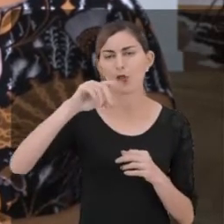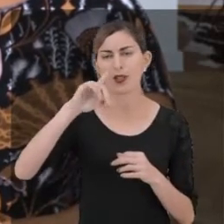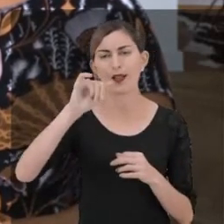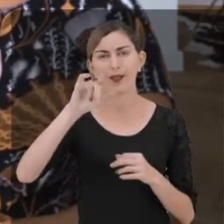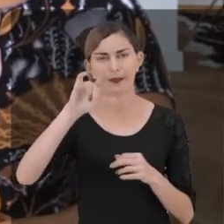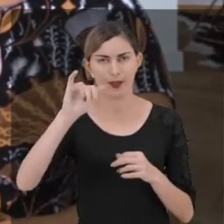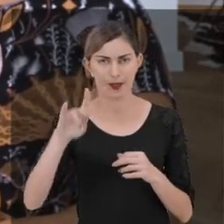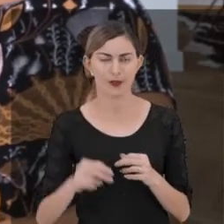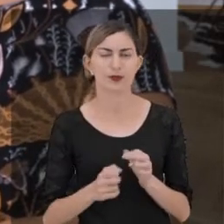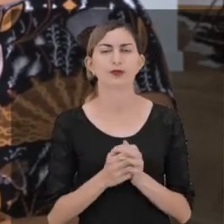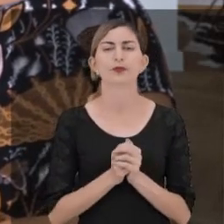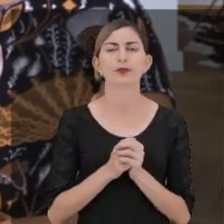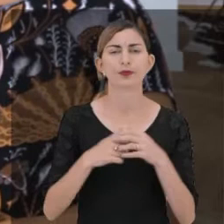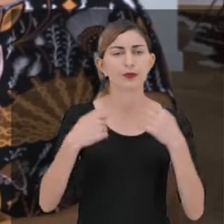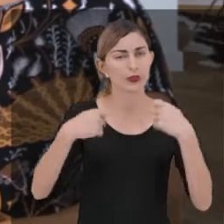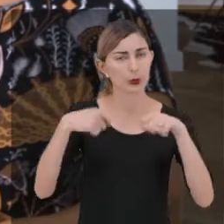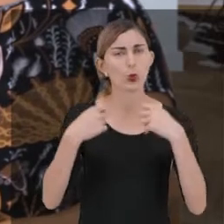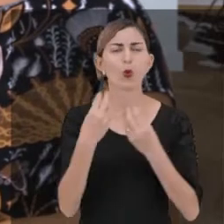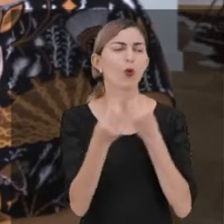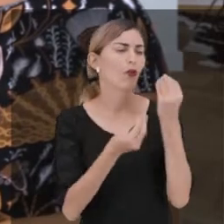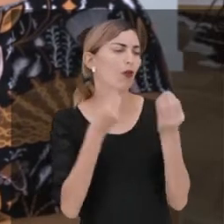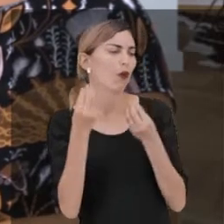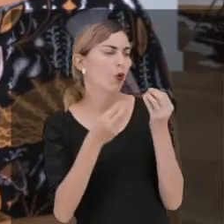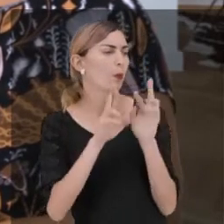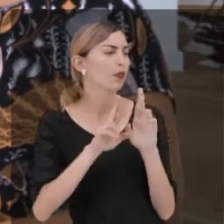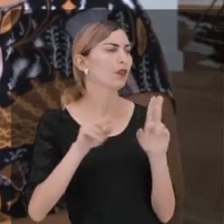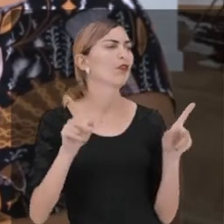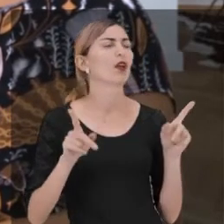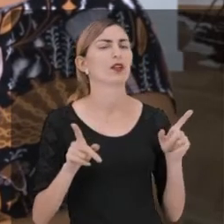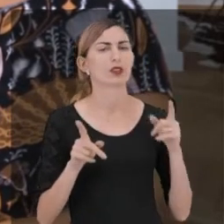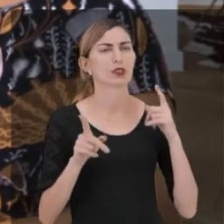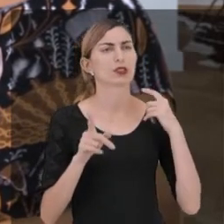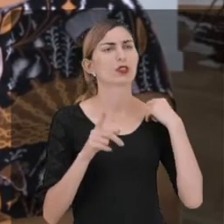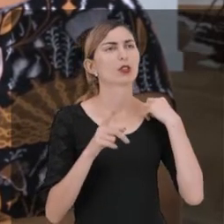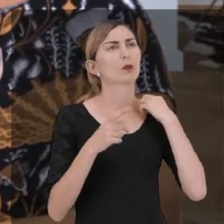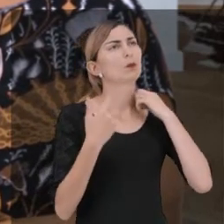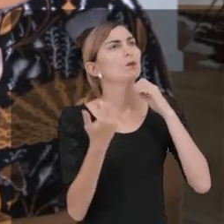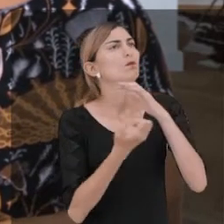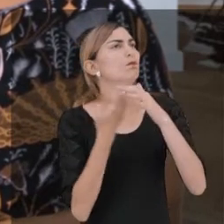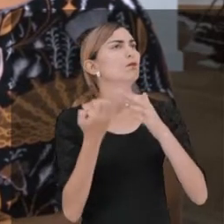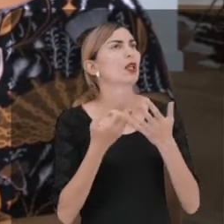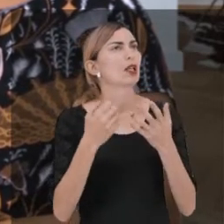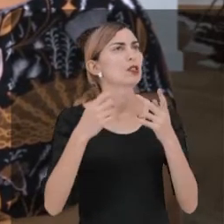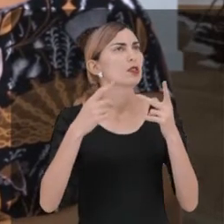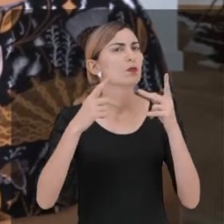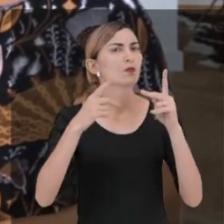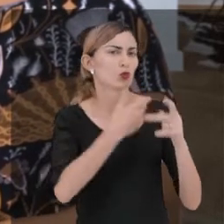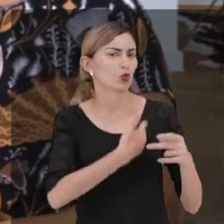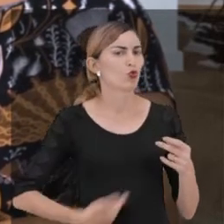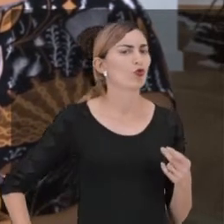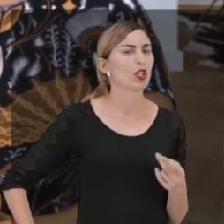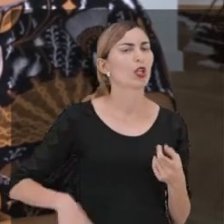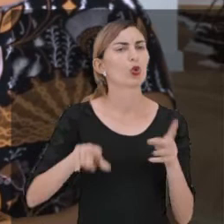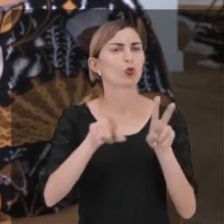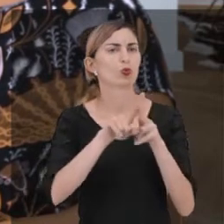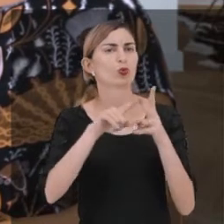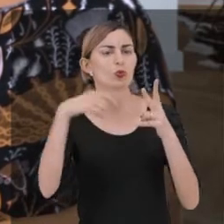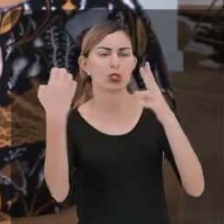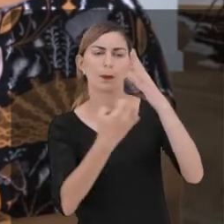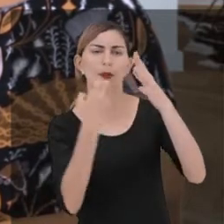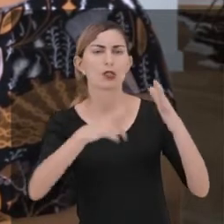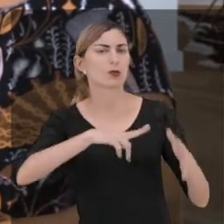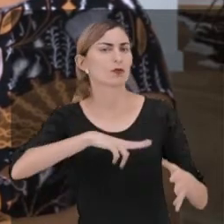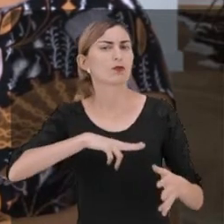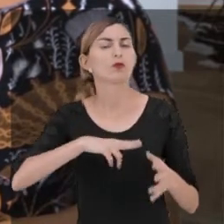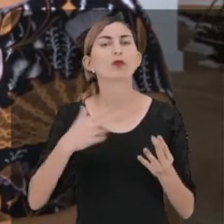modalidade. Como iria se dar a diferença assim, de uma empresa pública para uma empresa privada,